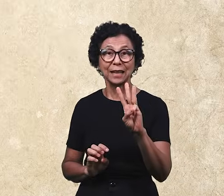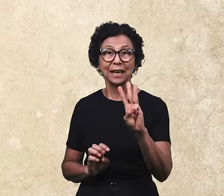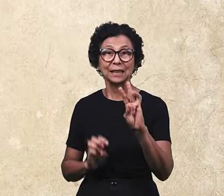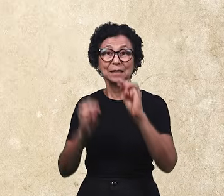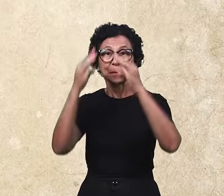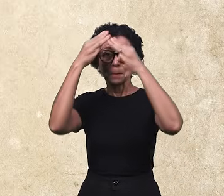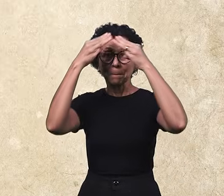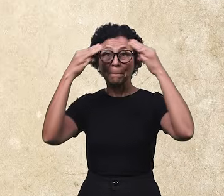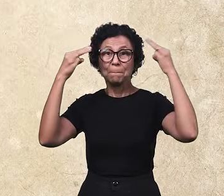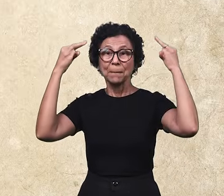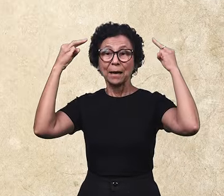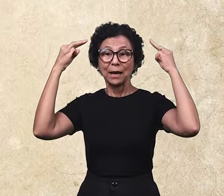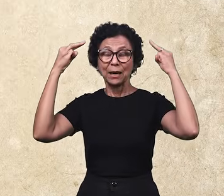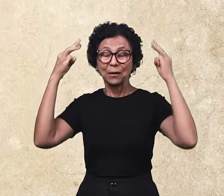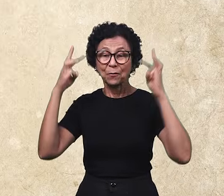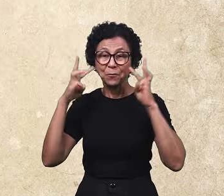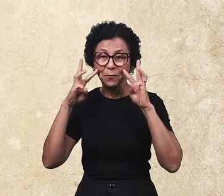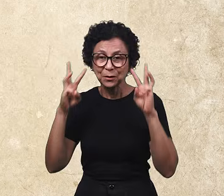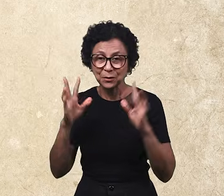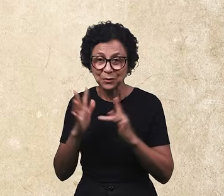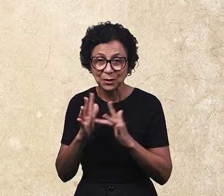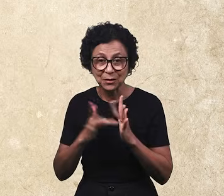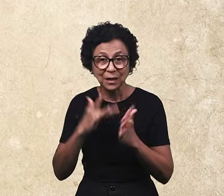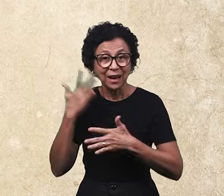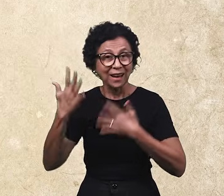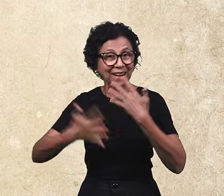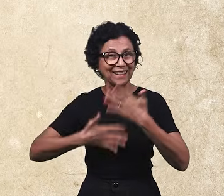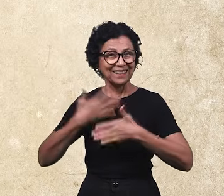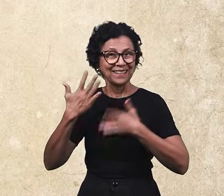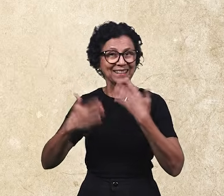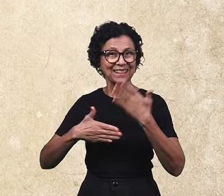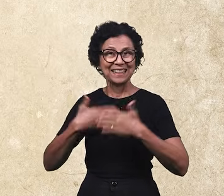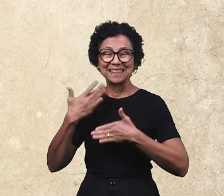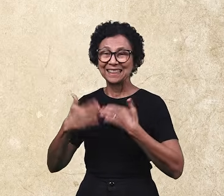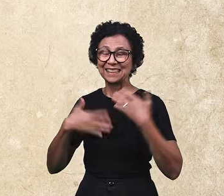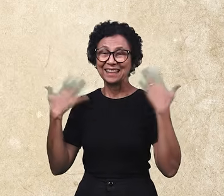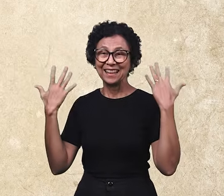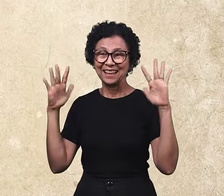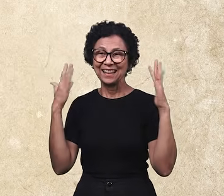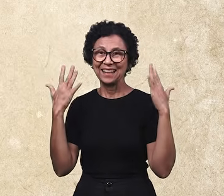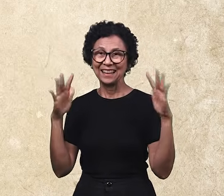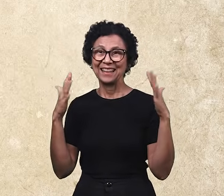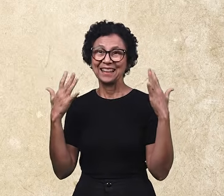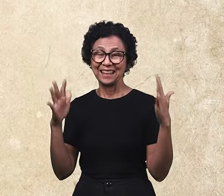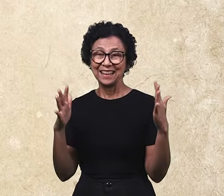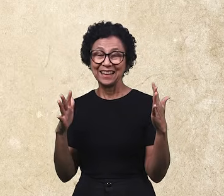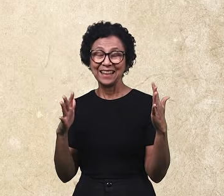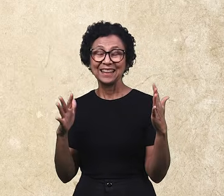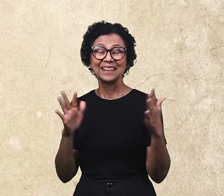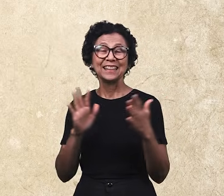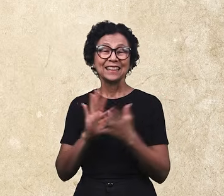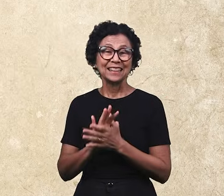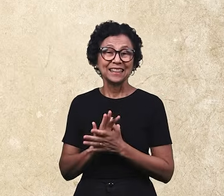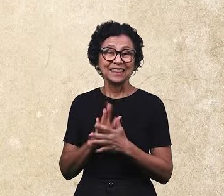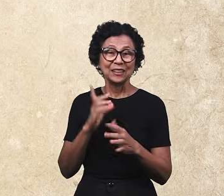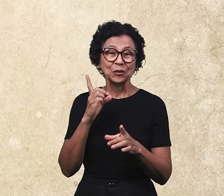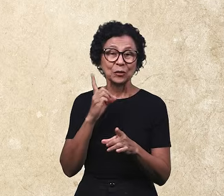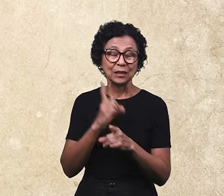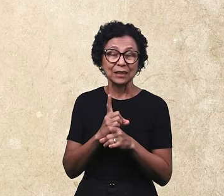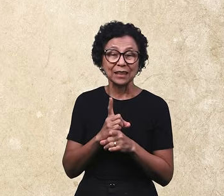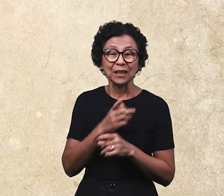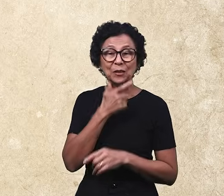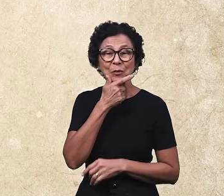alegraram-se muito com grande júbilo, não é? E entrando na casa acharam o menino